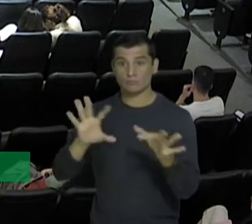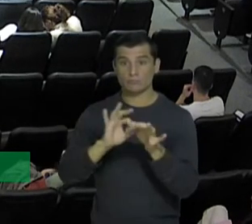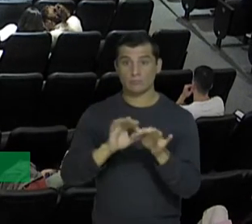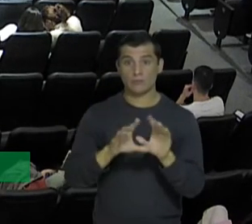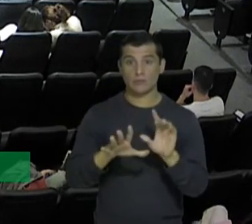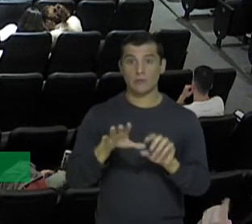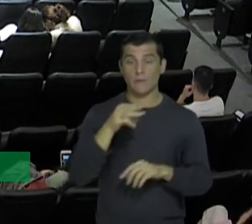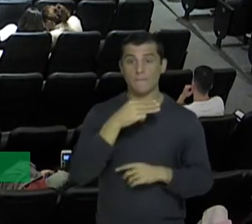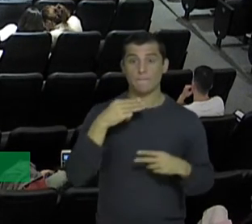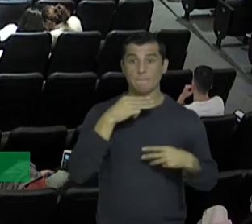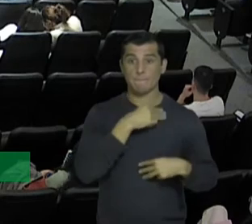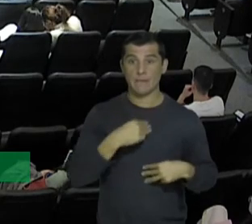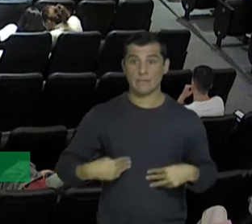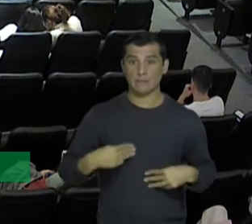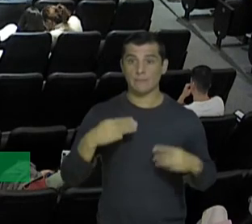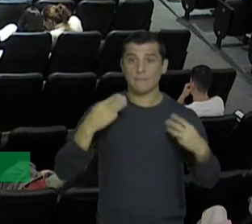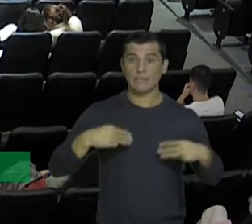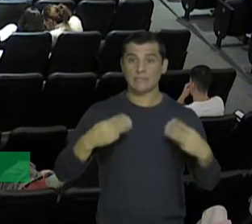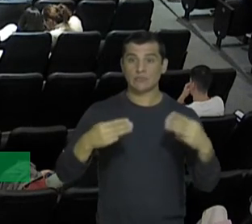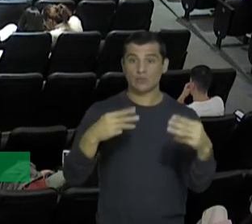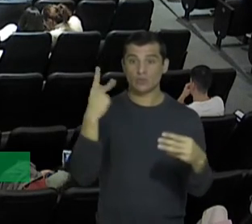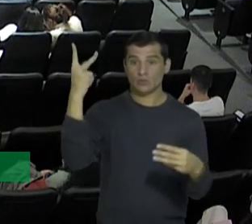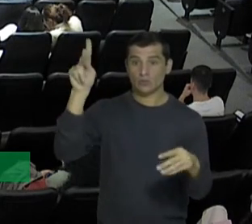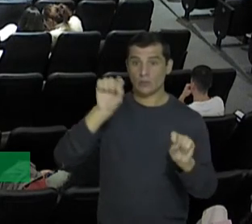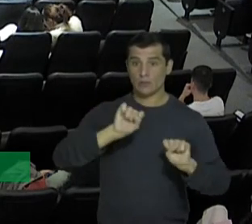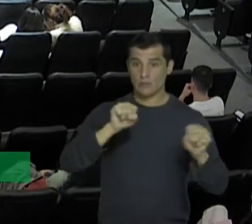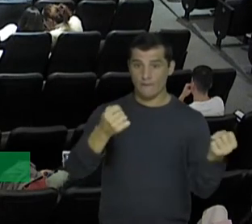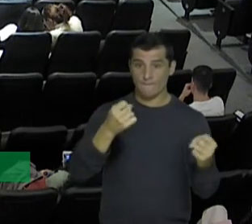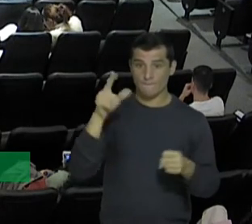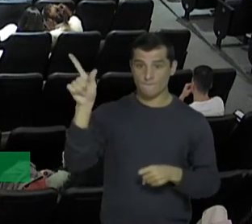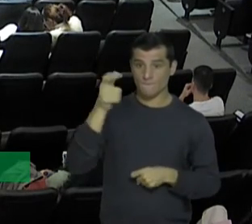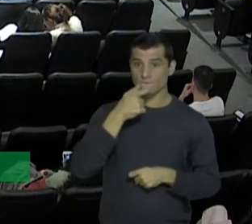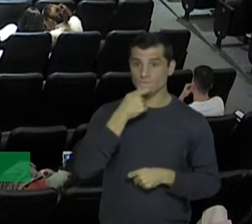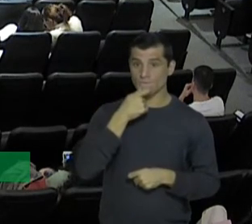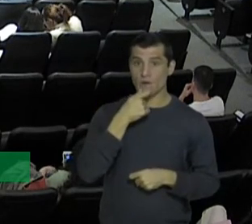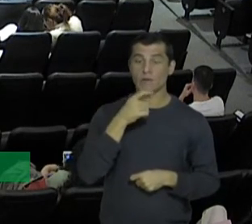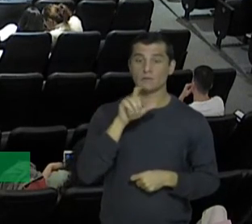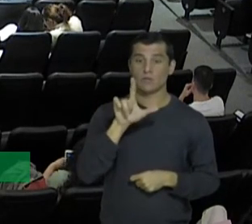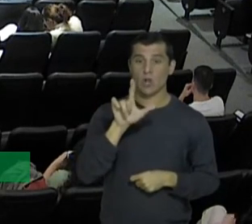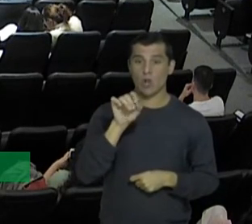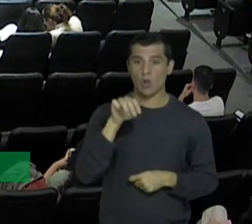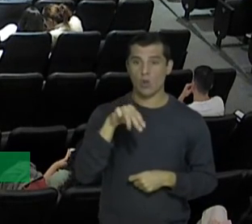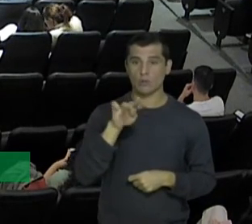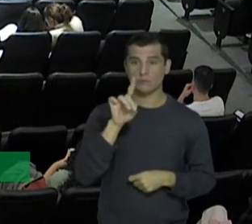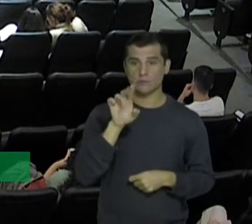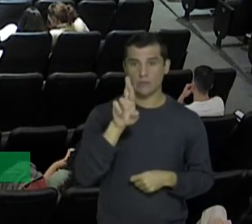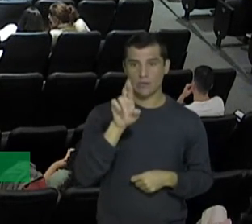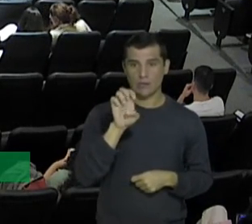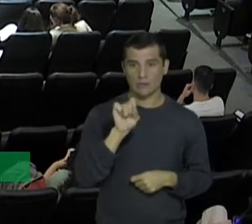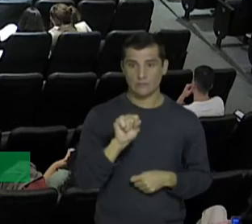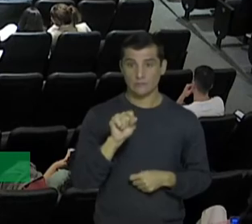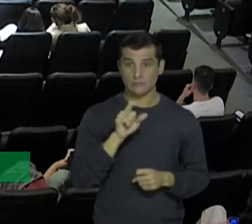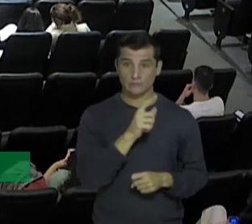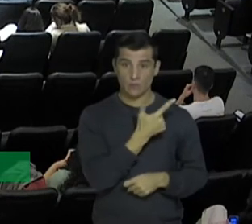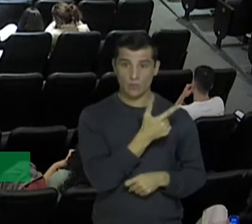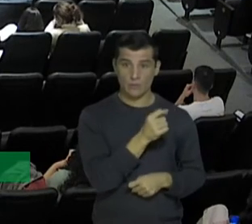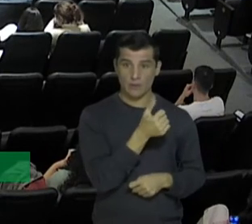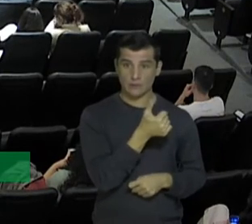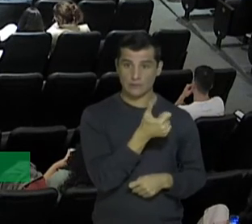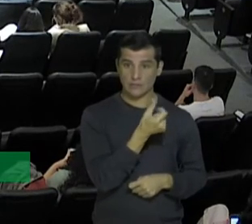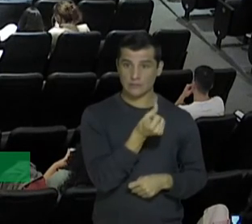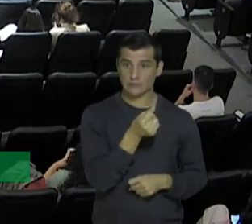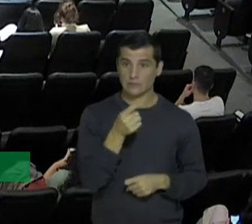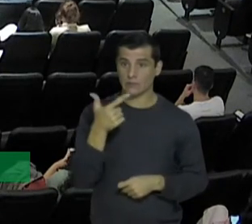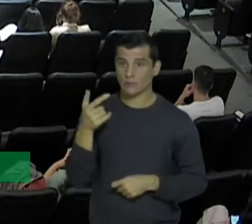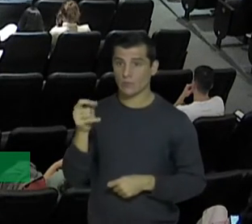do Reino Unido em Londres entre 2013 e 2017 liderou o grupo de trabalho sobre a União